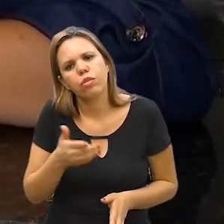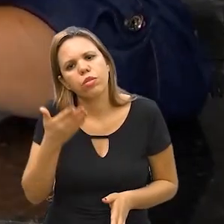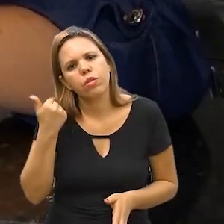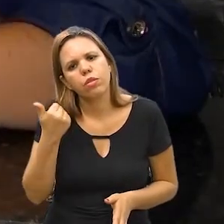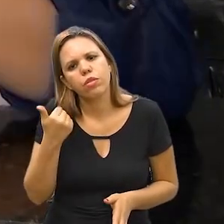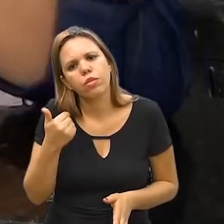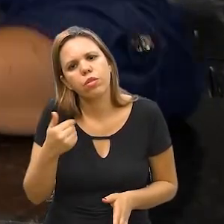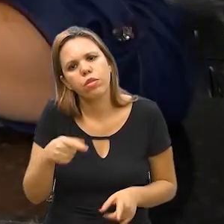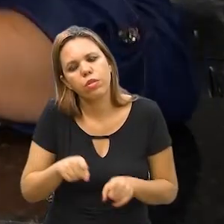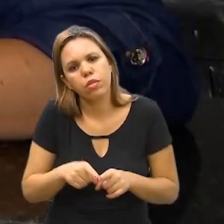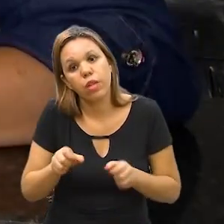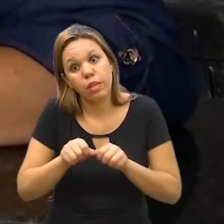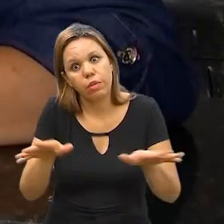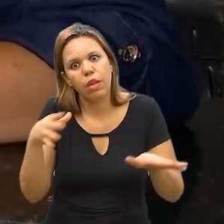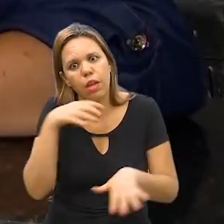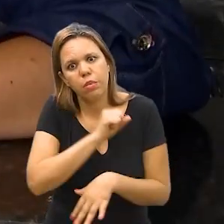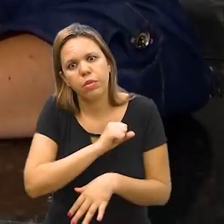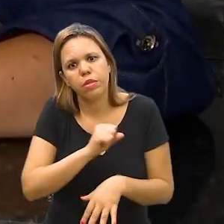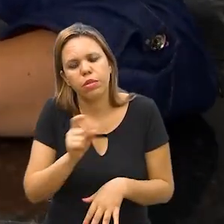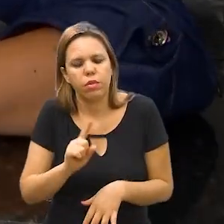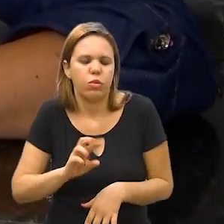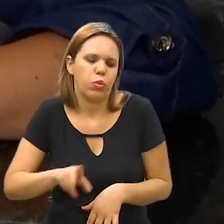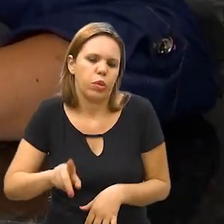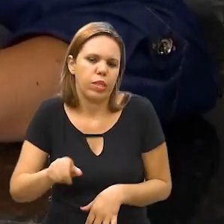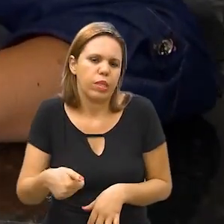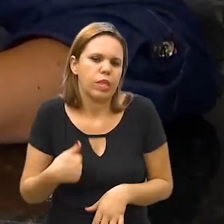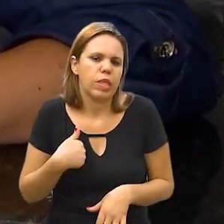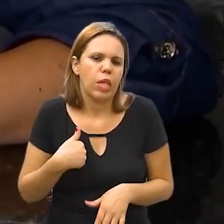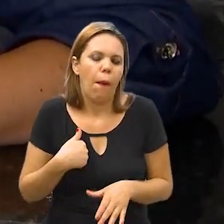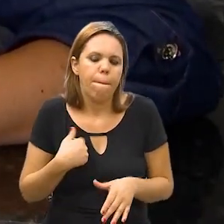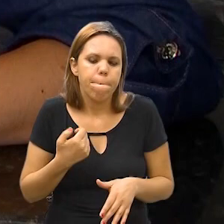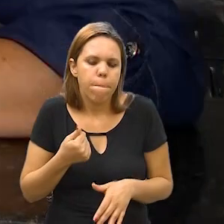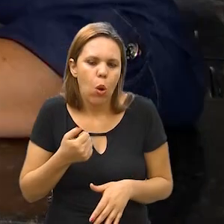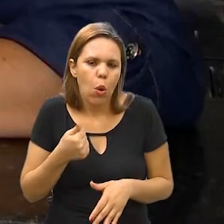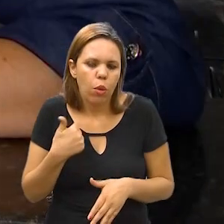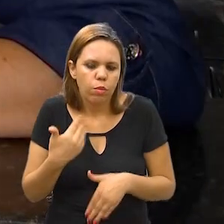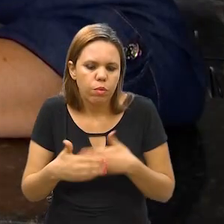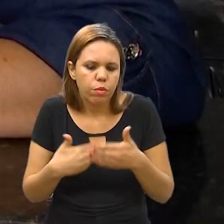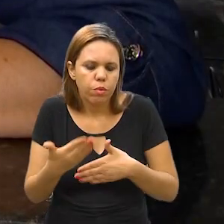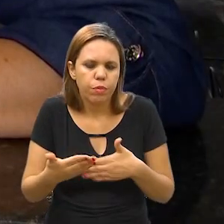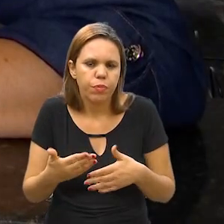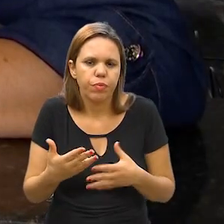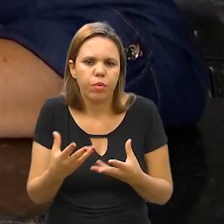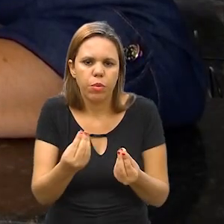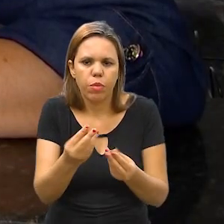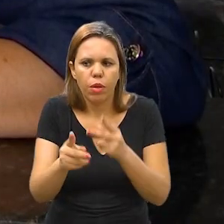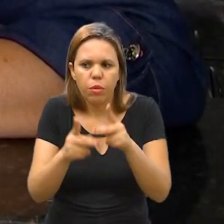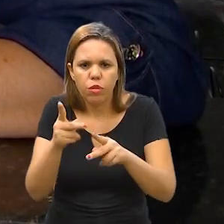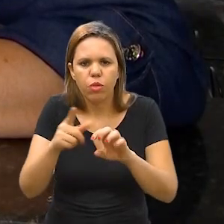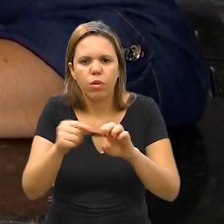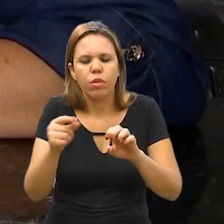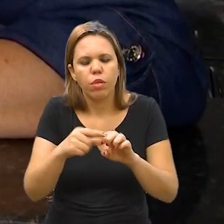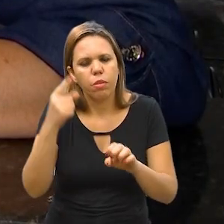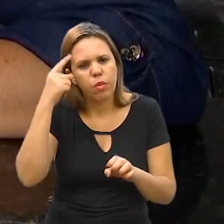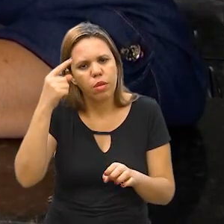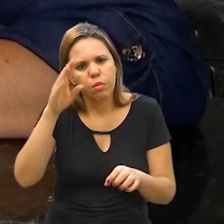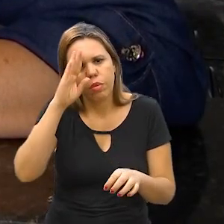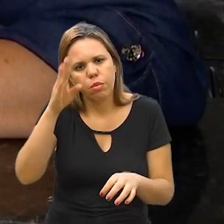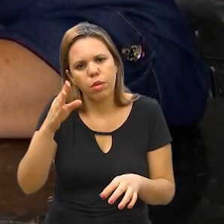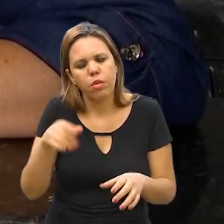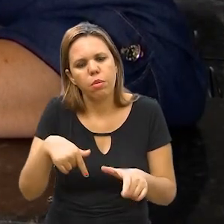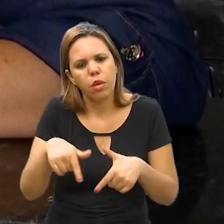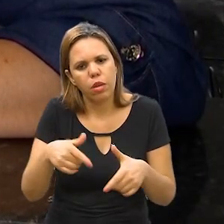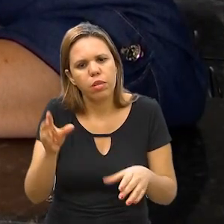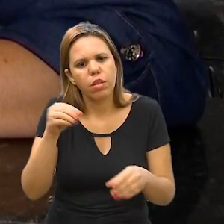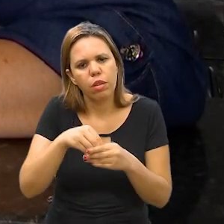rápido e a gente quer expandir rápido. E não é assim, a gente tem que ir com um passo de cada vez. Muitos empreendedores acabam, principalmente